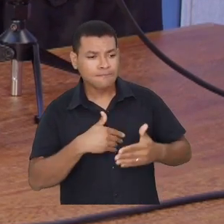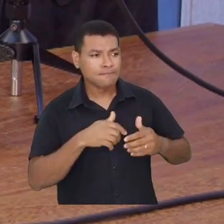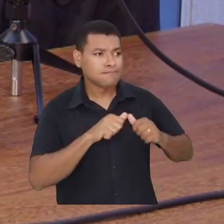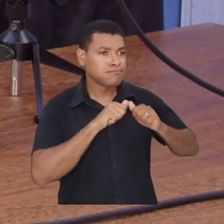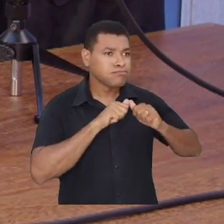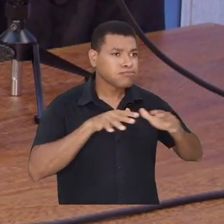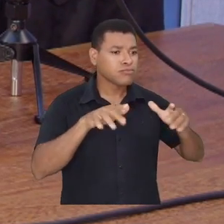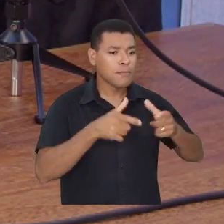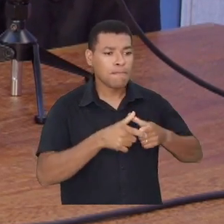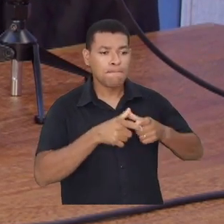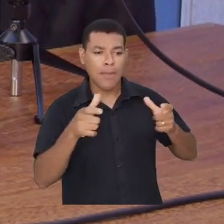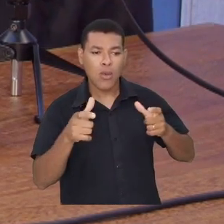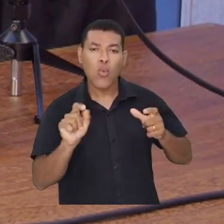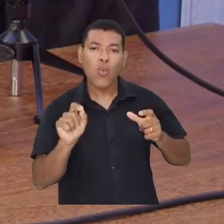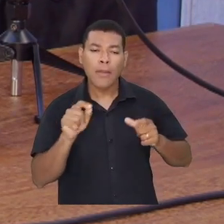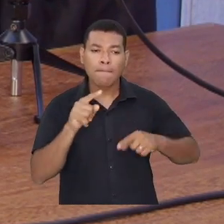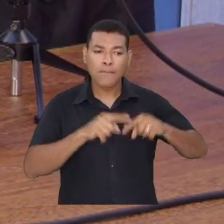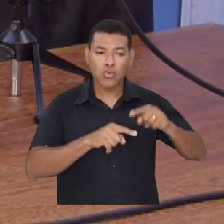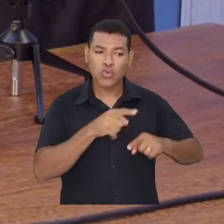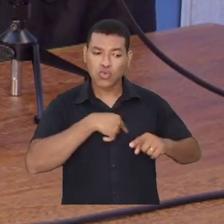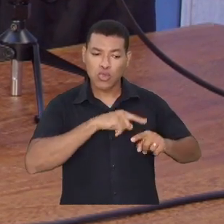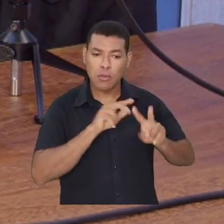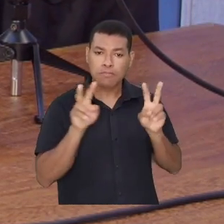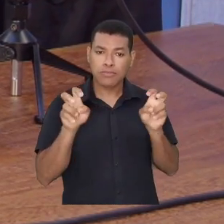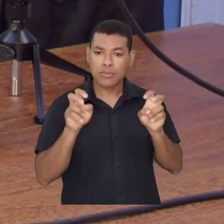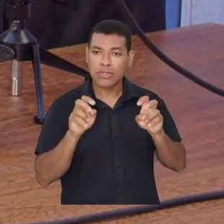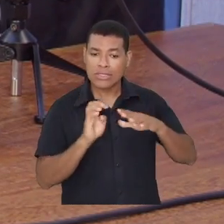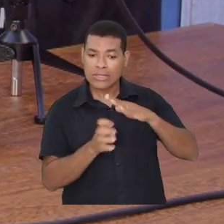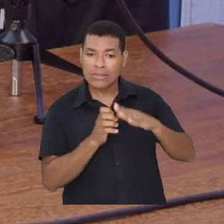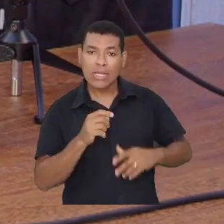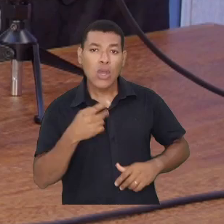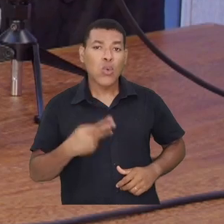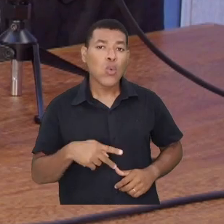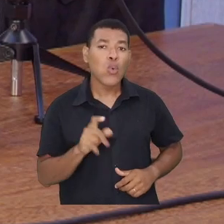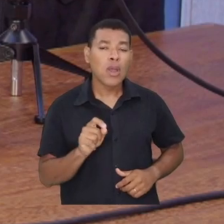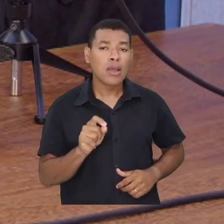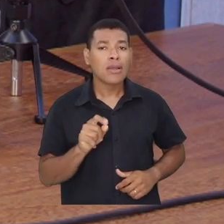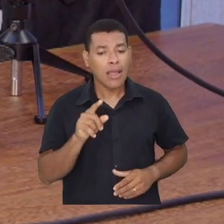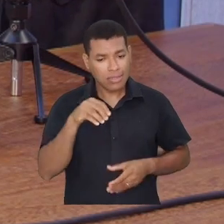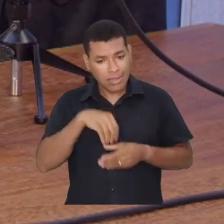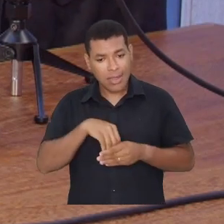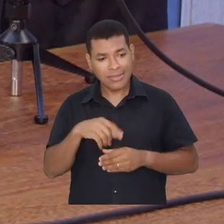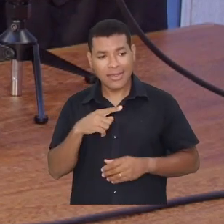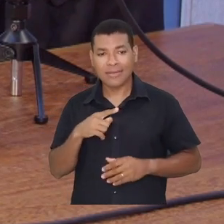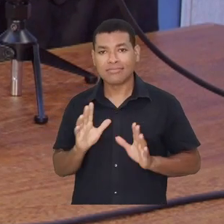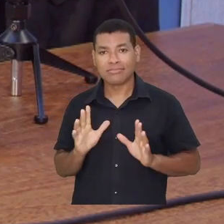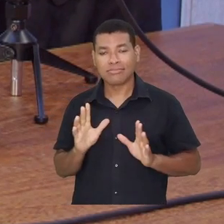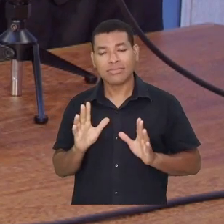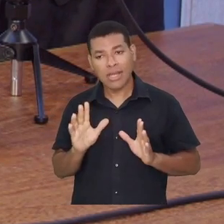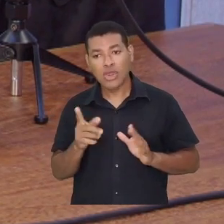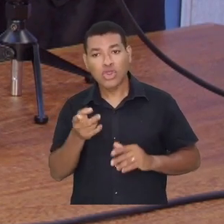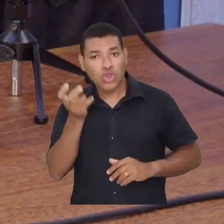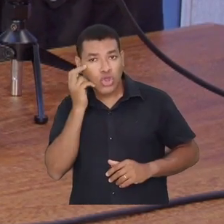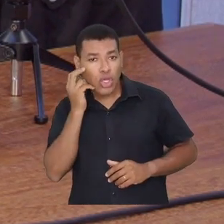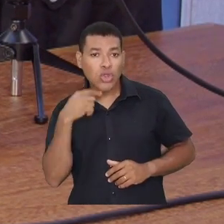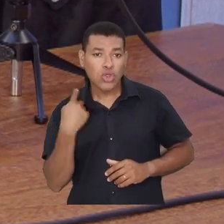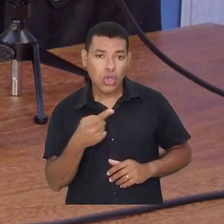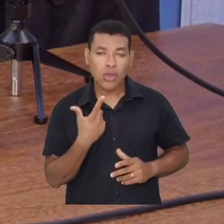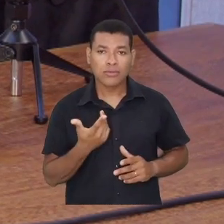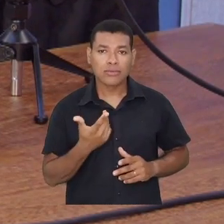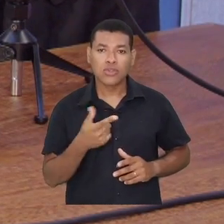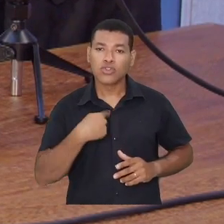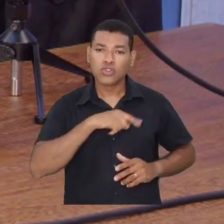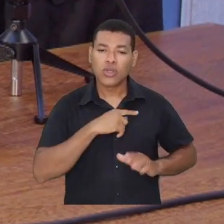amplifica, o que é dito sobre o nosso produto, que é a nossa empresa, uhum, reflete o que a gente tem internamente. Então, reflete nossa cultura, reflete